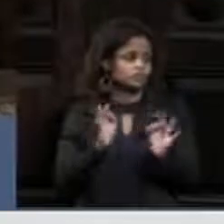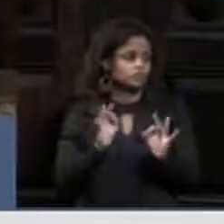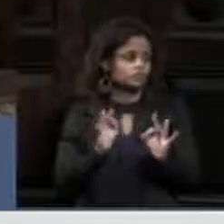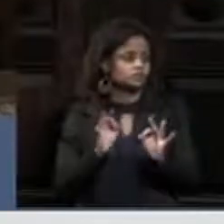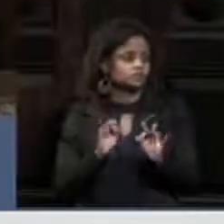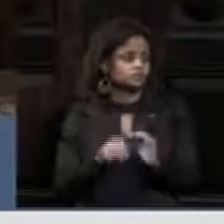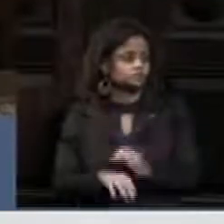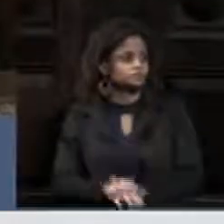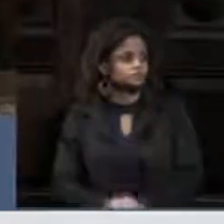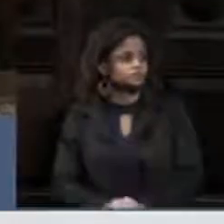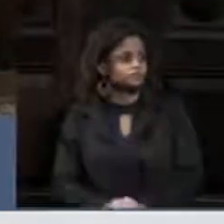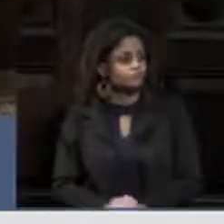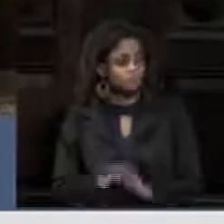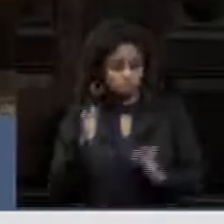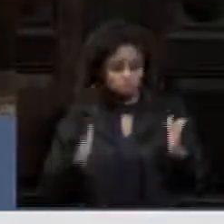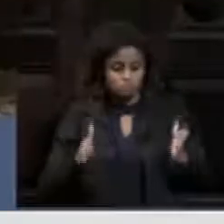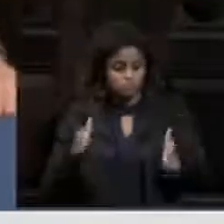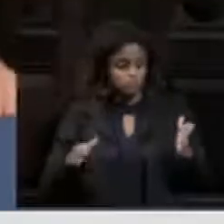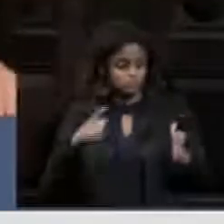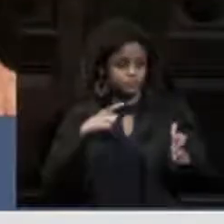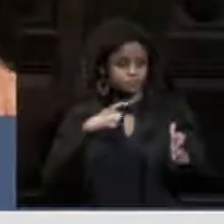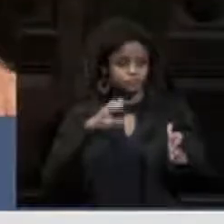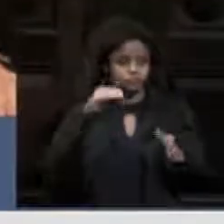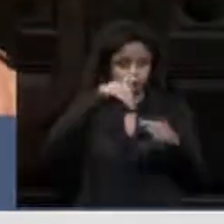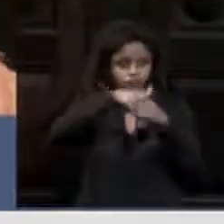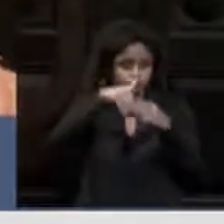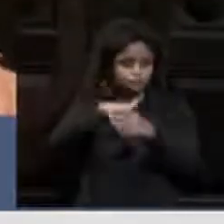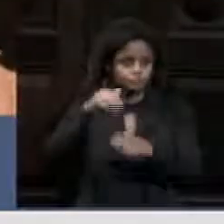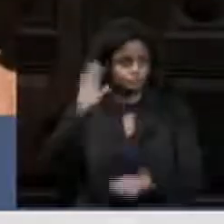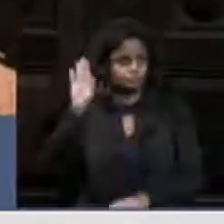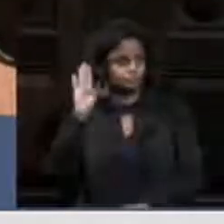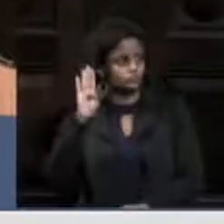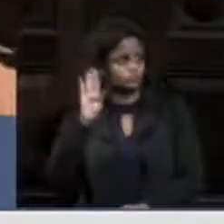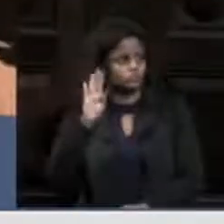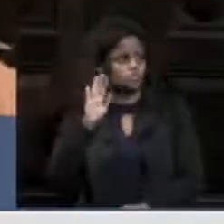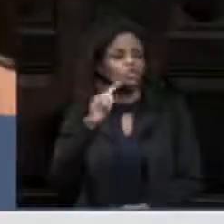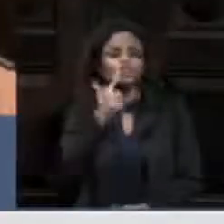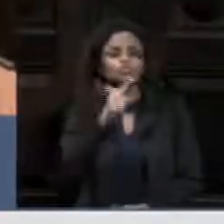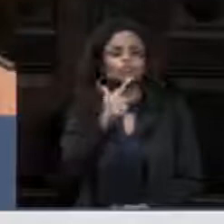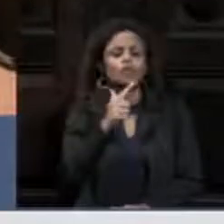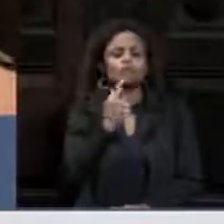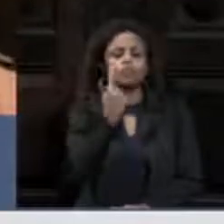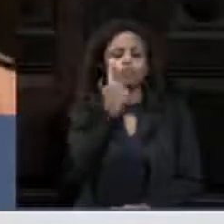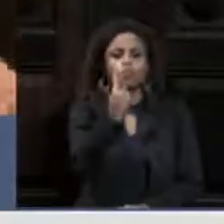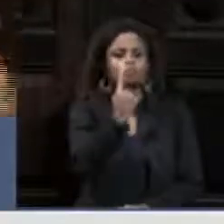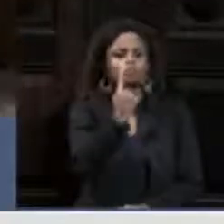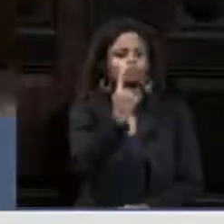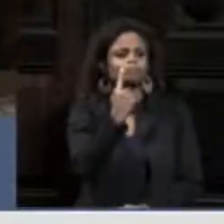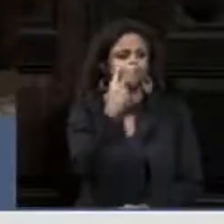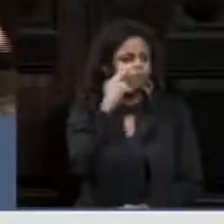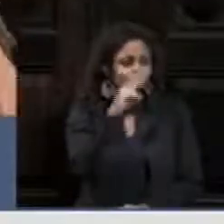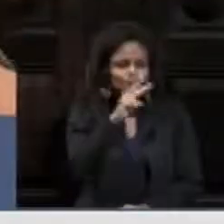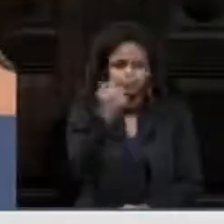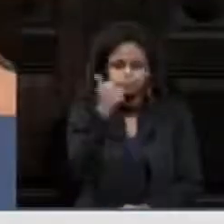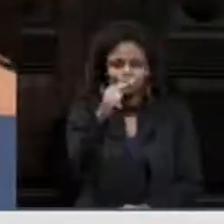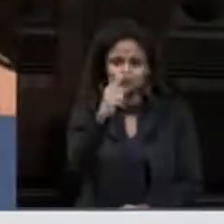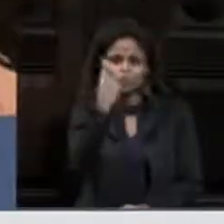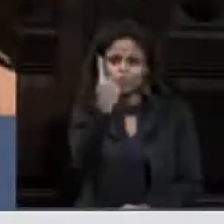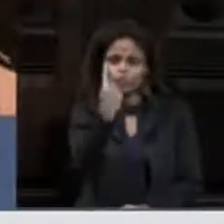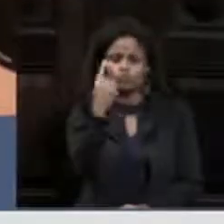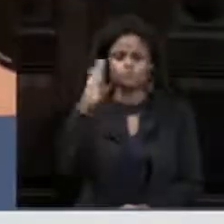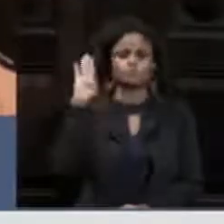no período que houve eleição, não houve nenhum governante, nenhum candidato que